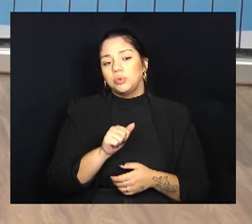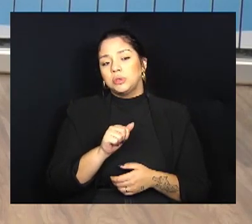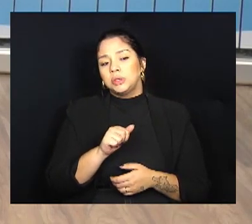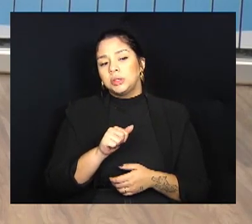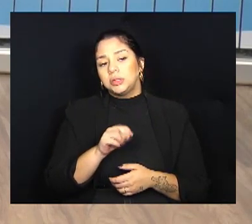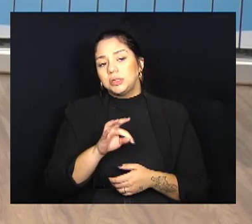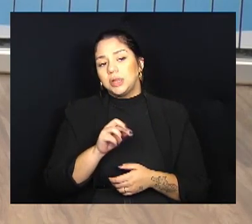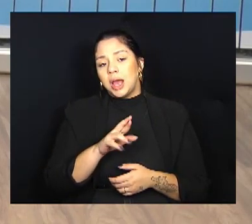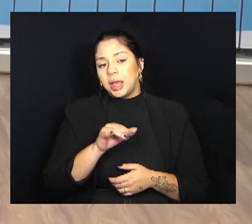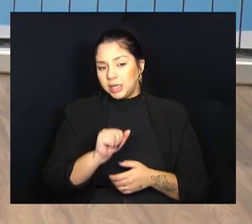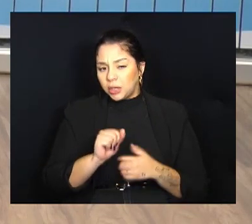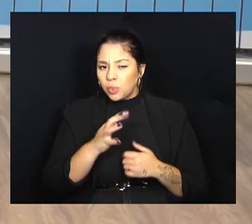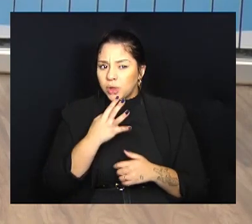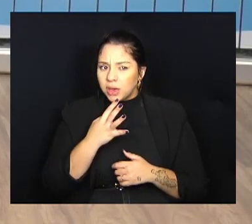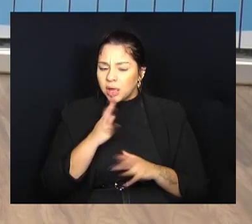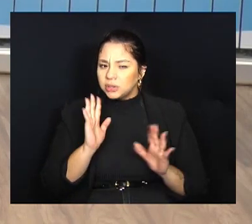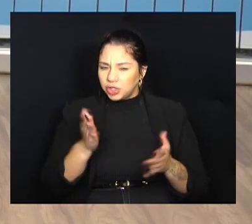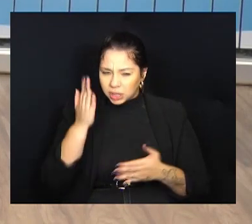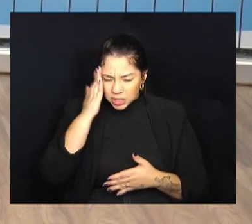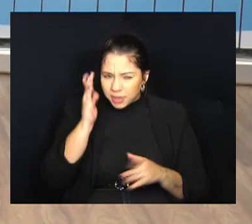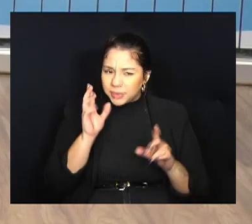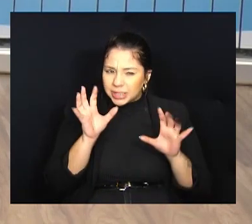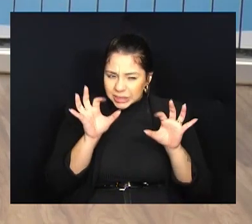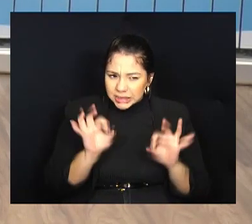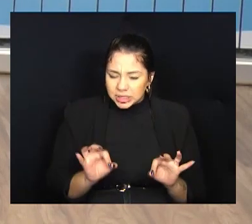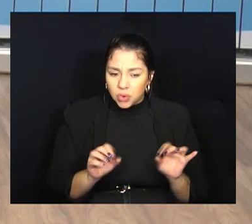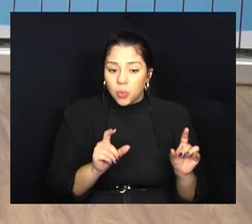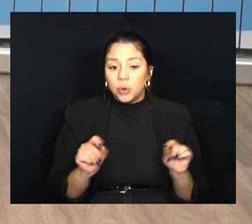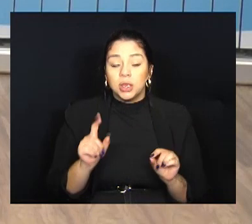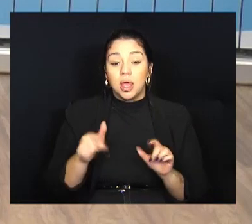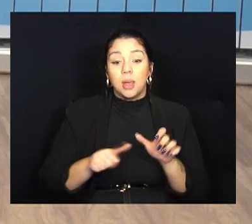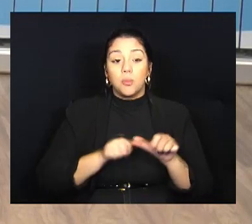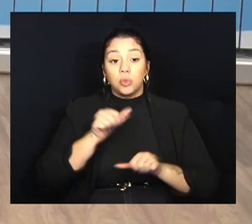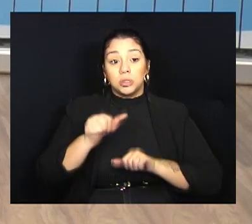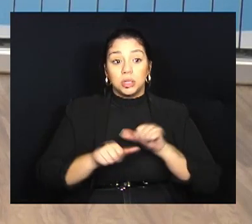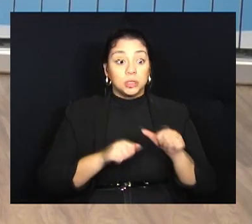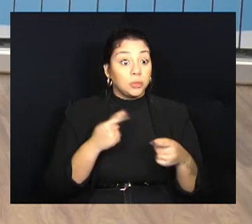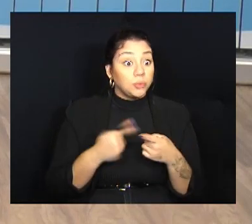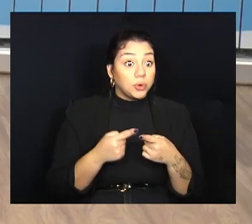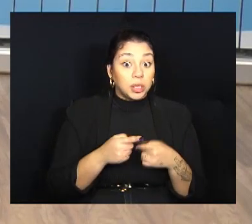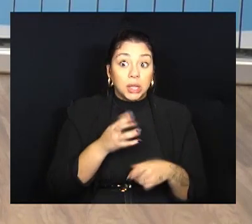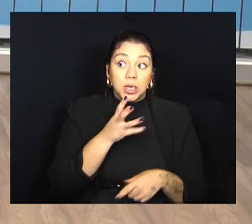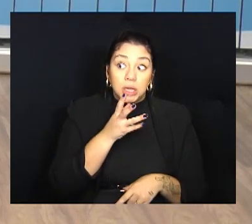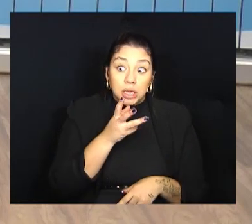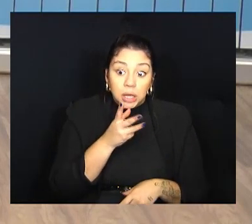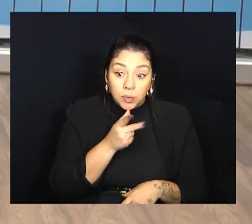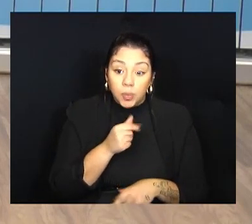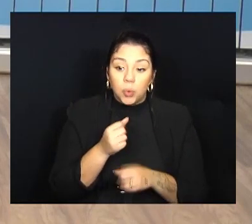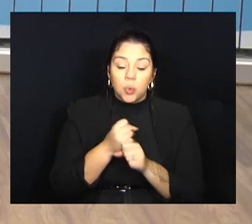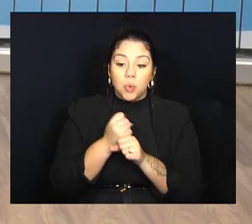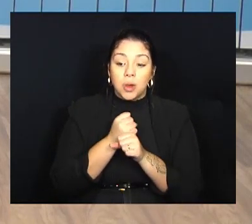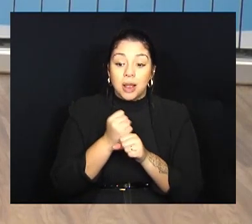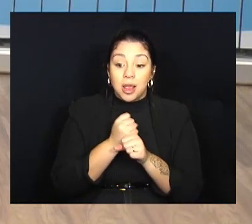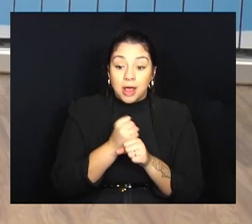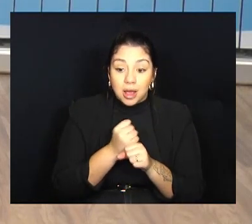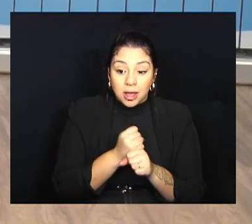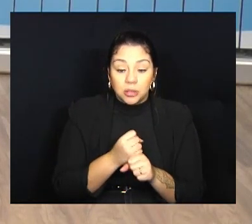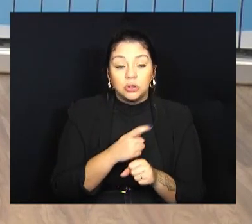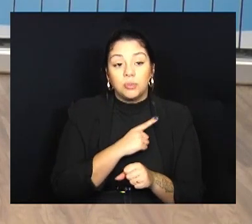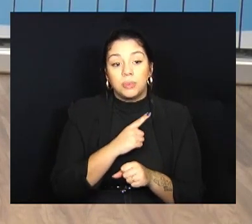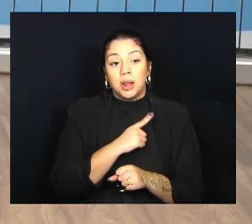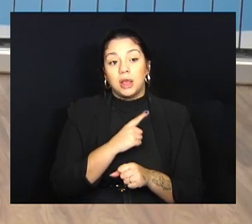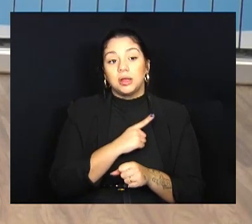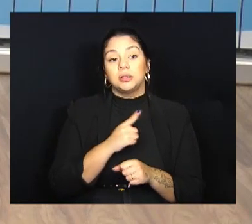alguma reportagem, mas você sabe quais são as mudanças? Por que demorou muitos anos, décadas, para termos